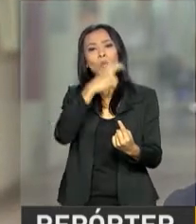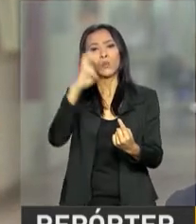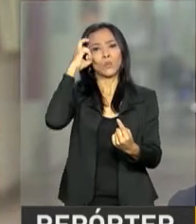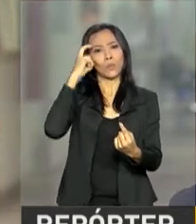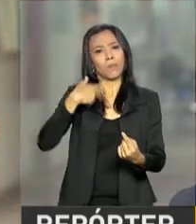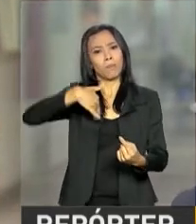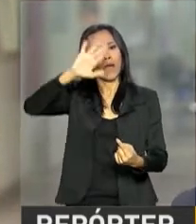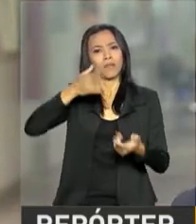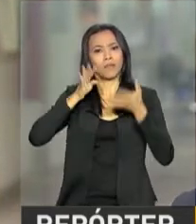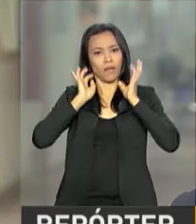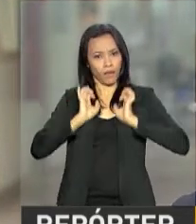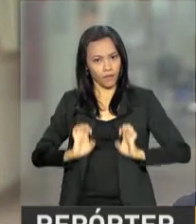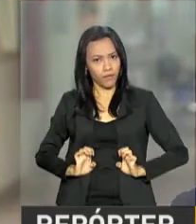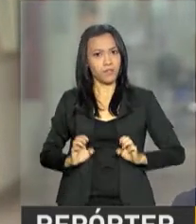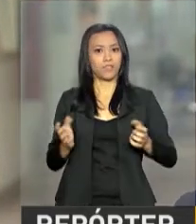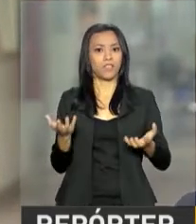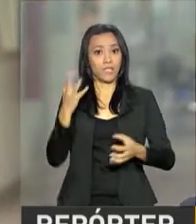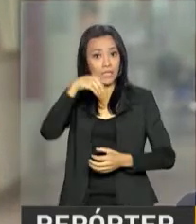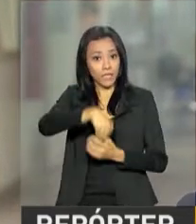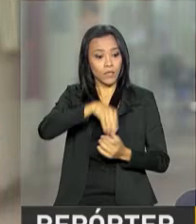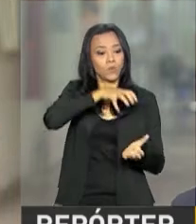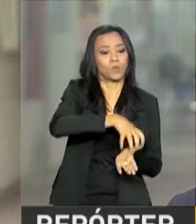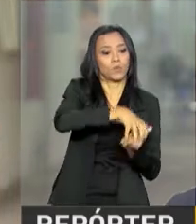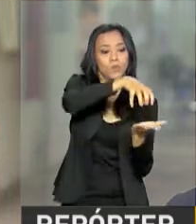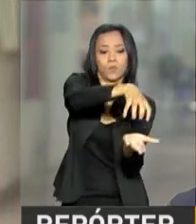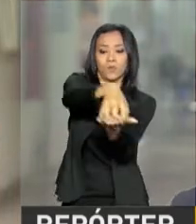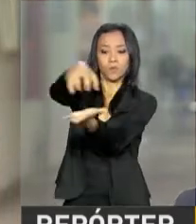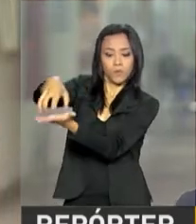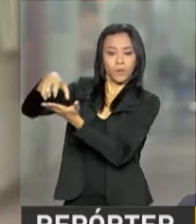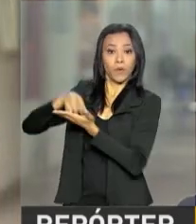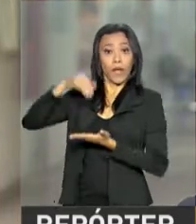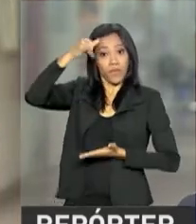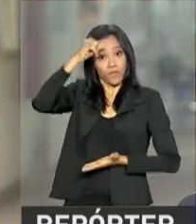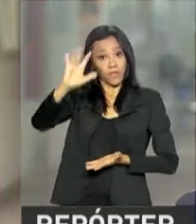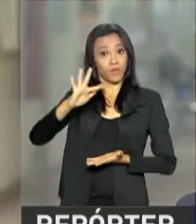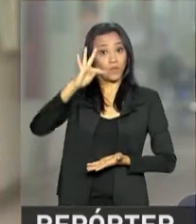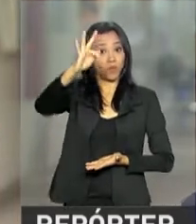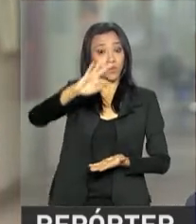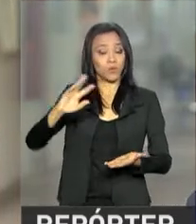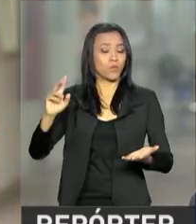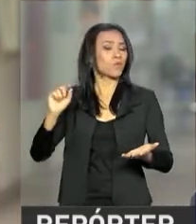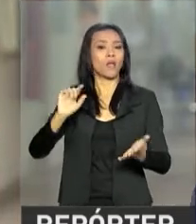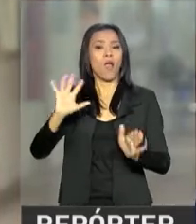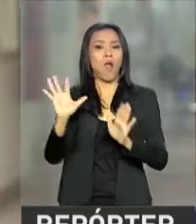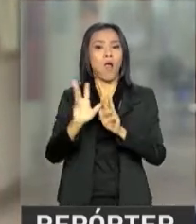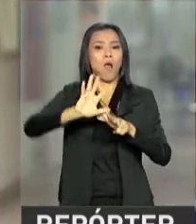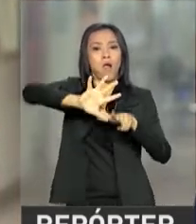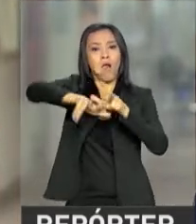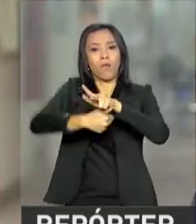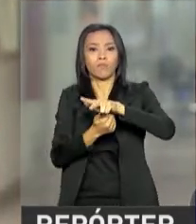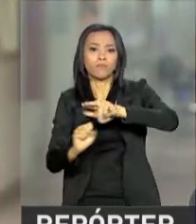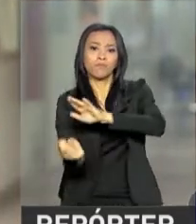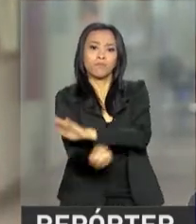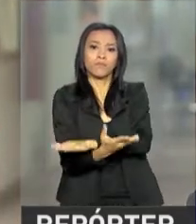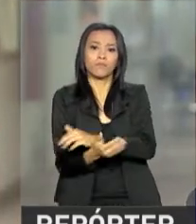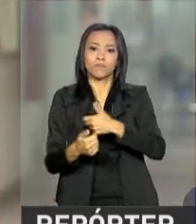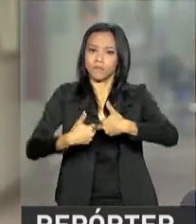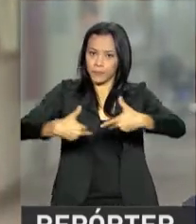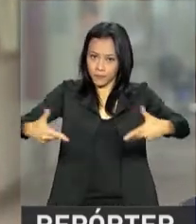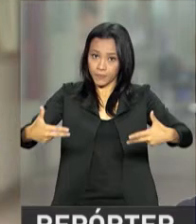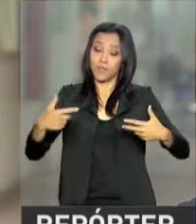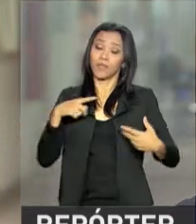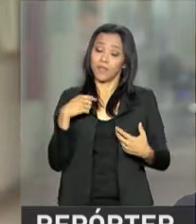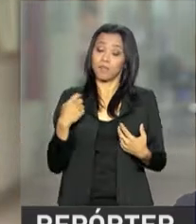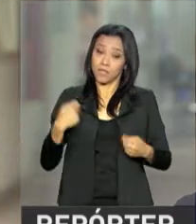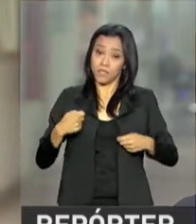ética dentro desses desses órgãos evitando caso tudo de corrupção o trabalho de prevenção que nós temos que trabalhar de